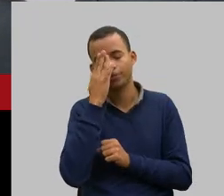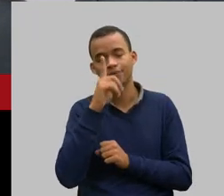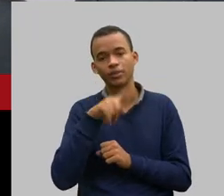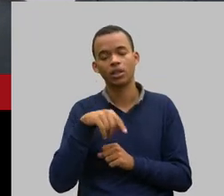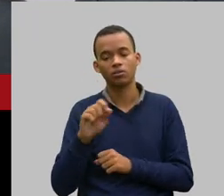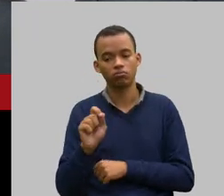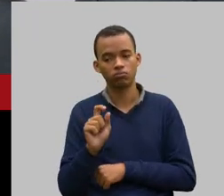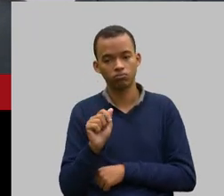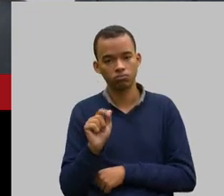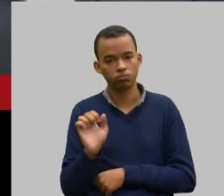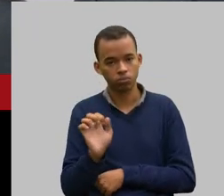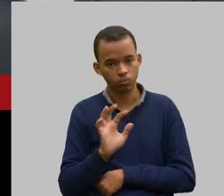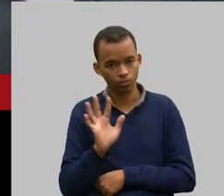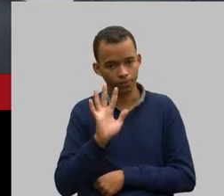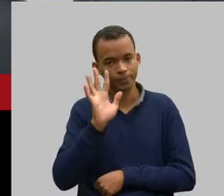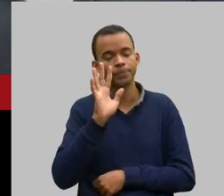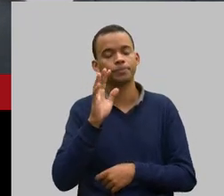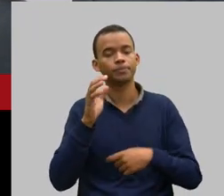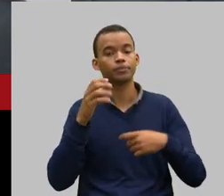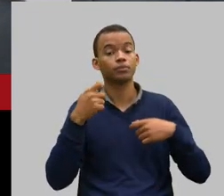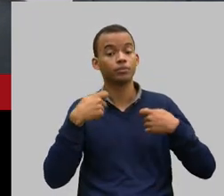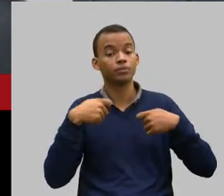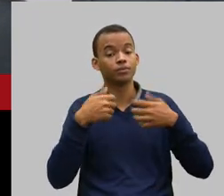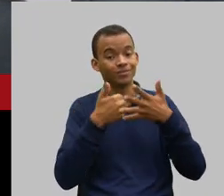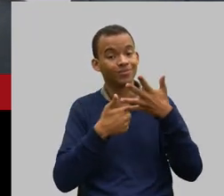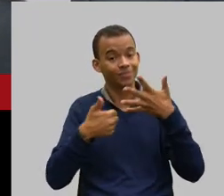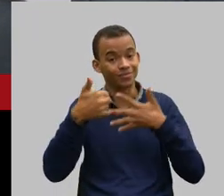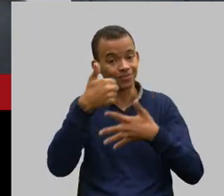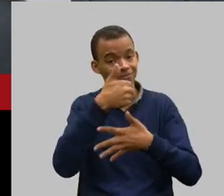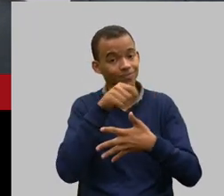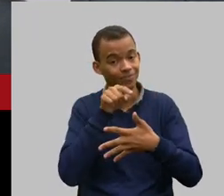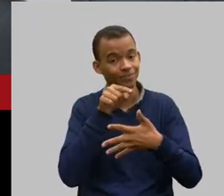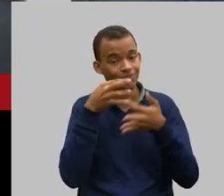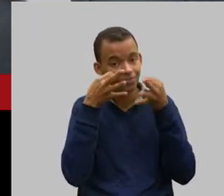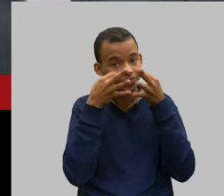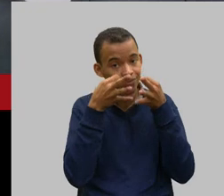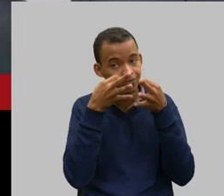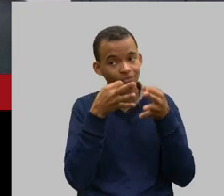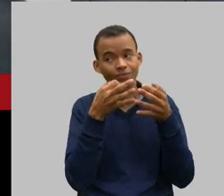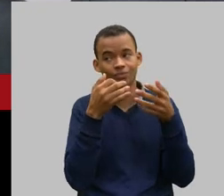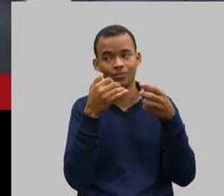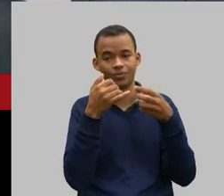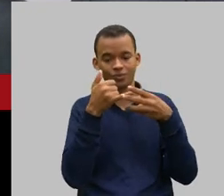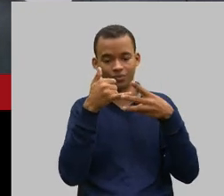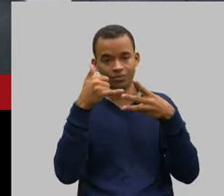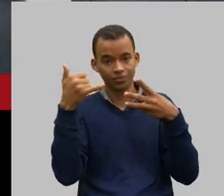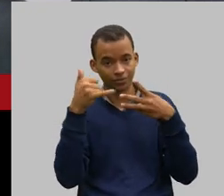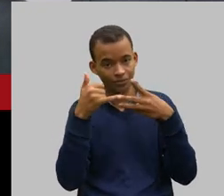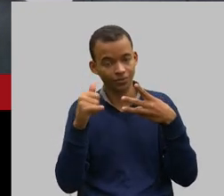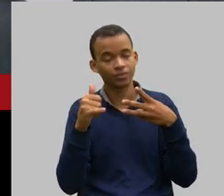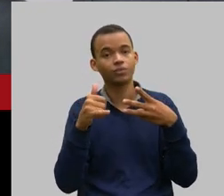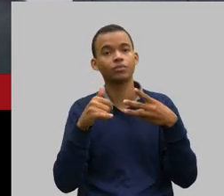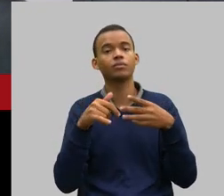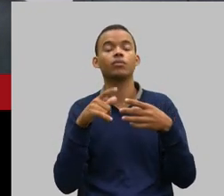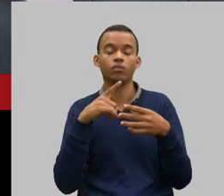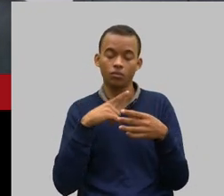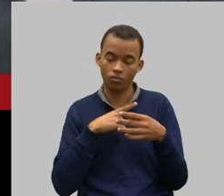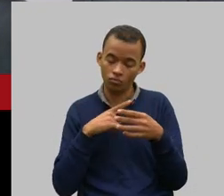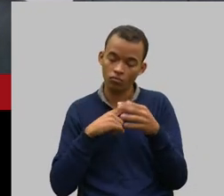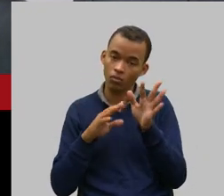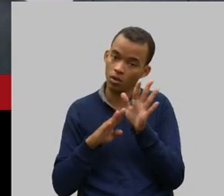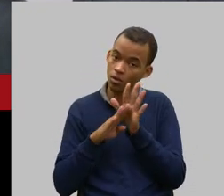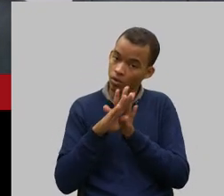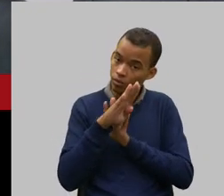senhor desse uma prioridade né na questão da semig embora volta a falar né Realmente houve avanço mas